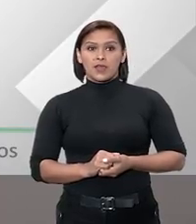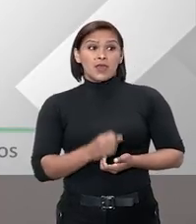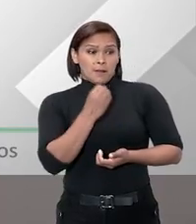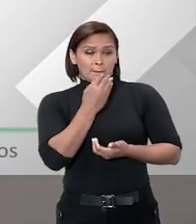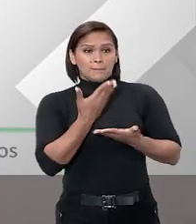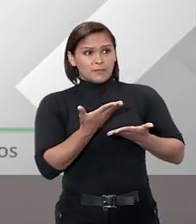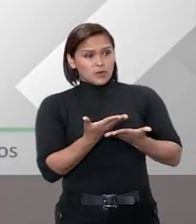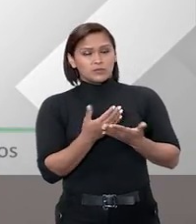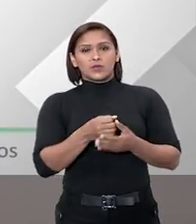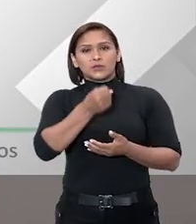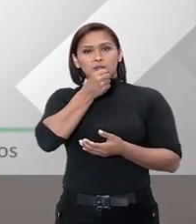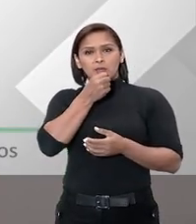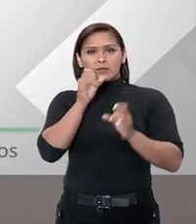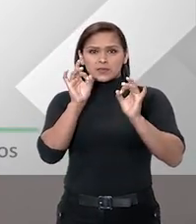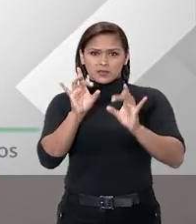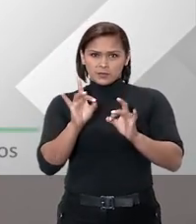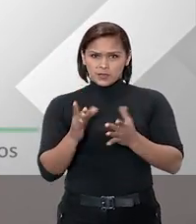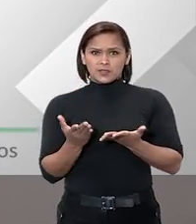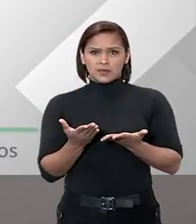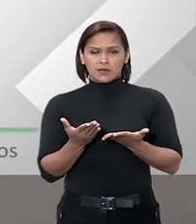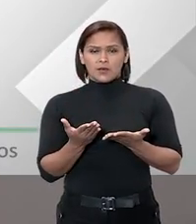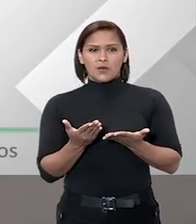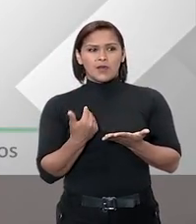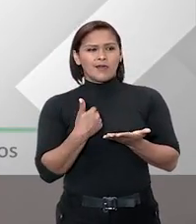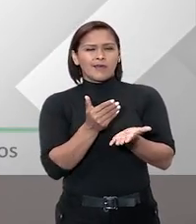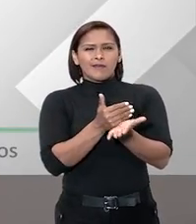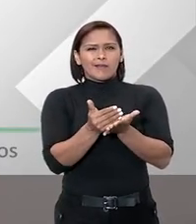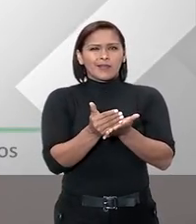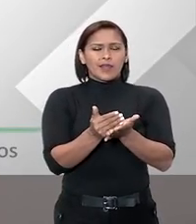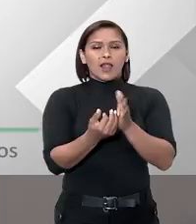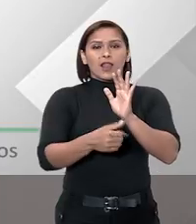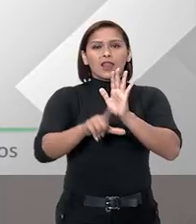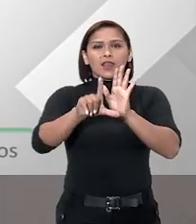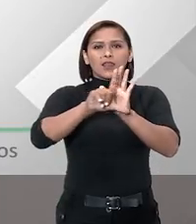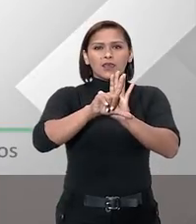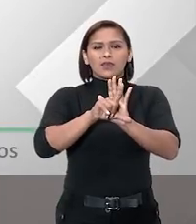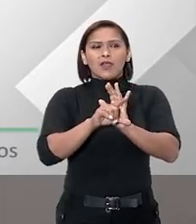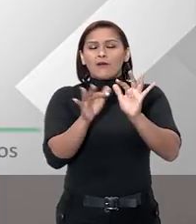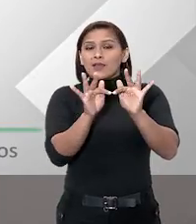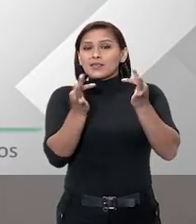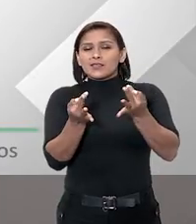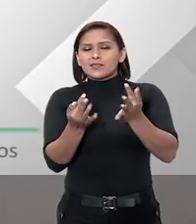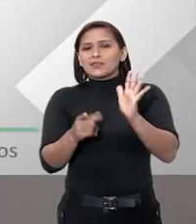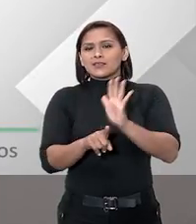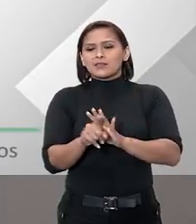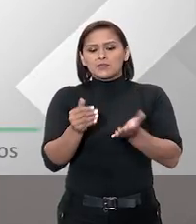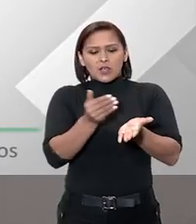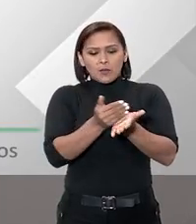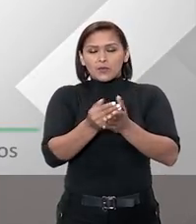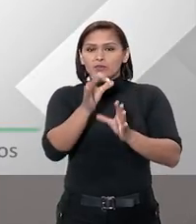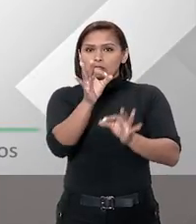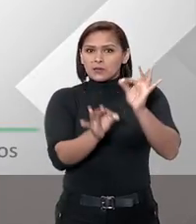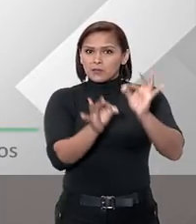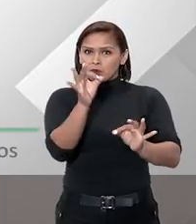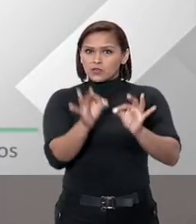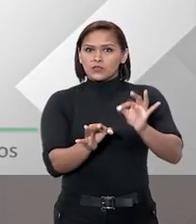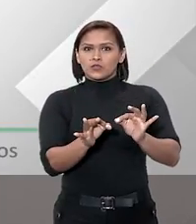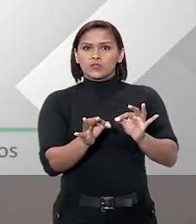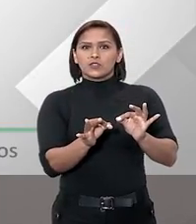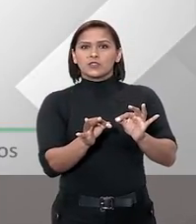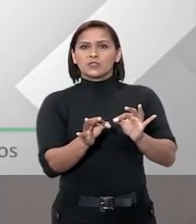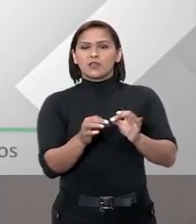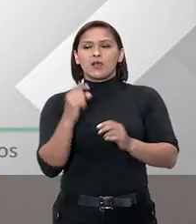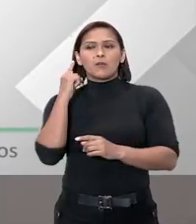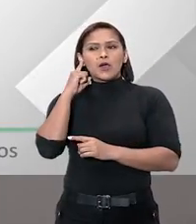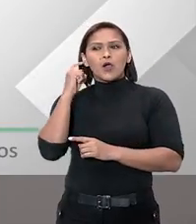Pois bem, o depoimento especial, a definição legal é muito simples, é um procedimento judicial para a oitiva